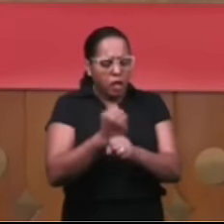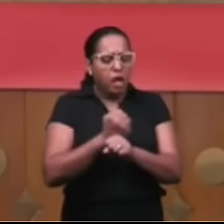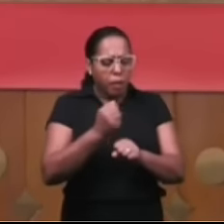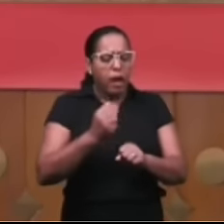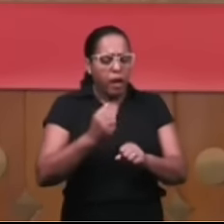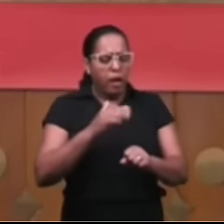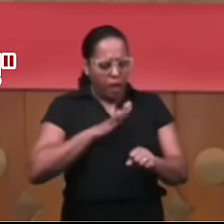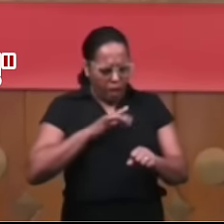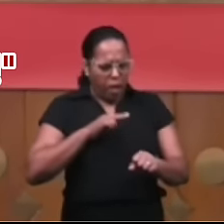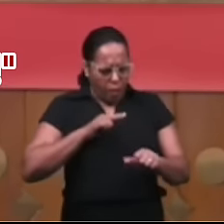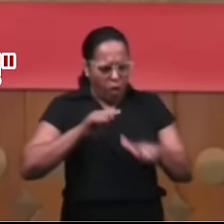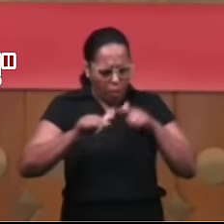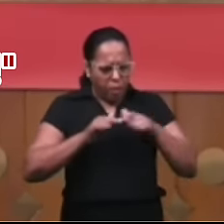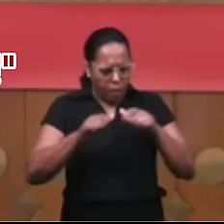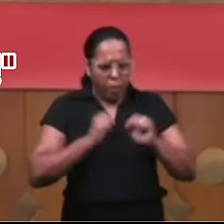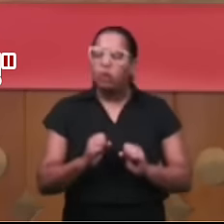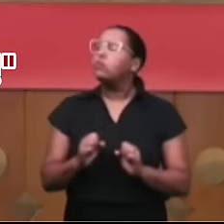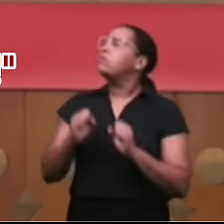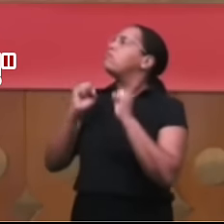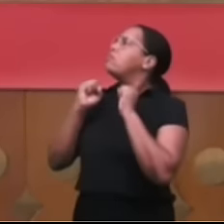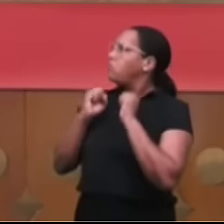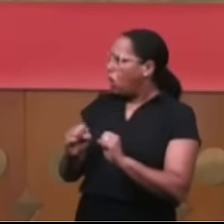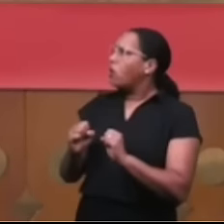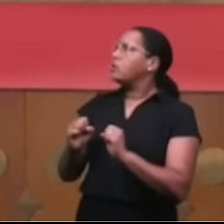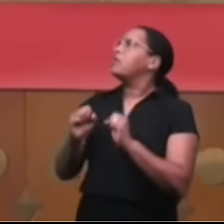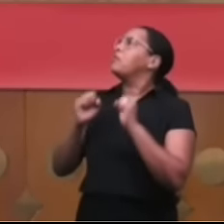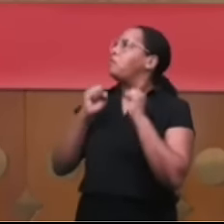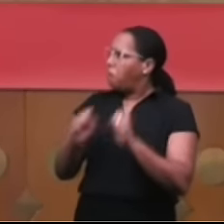Posso, Senhor. Faz a minha obra e eu faço a tua vida.